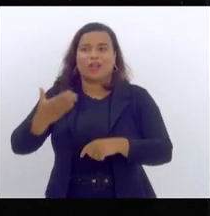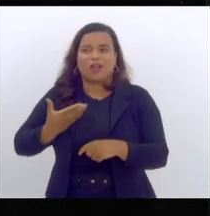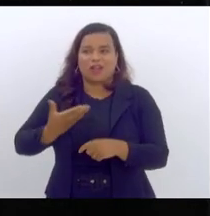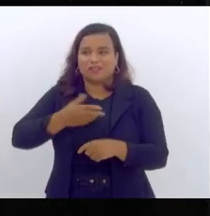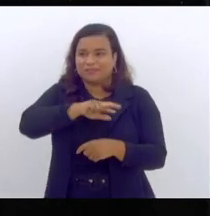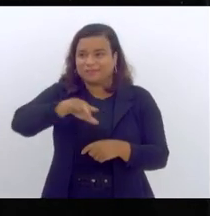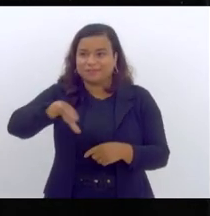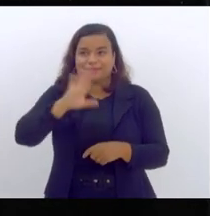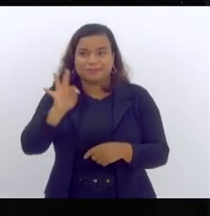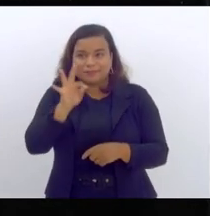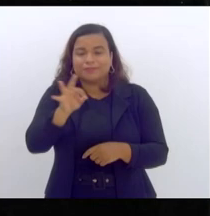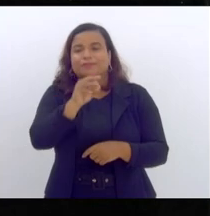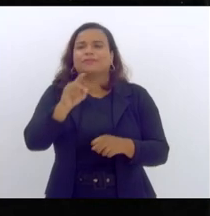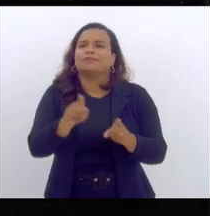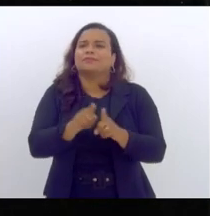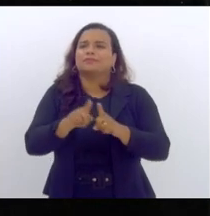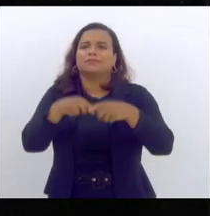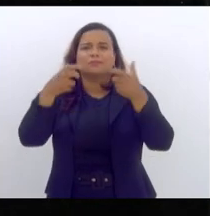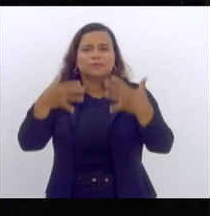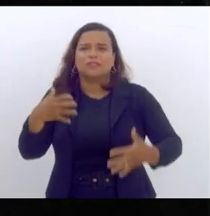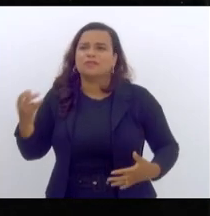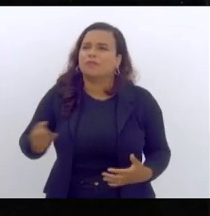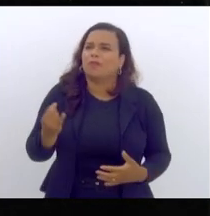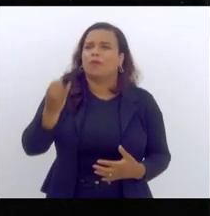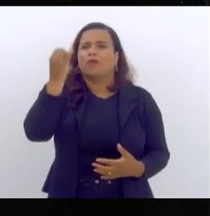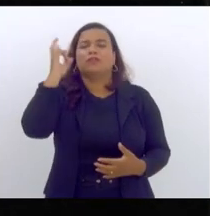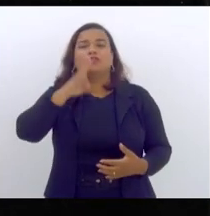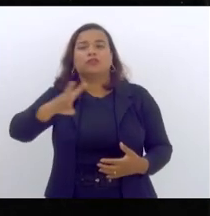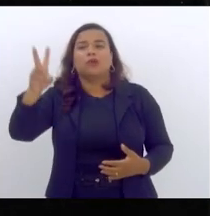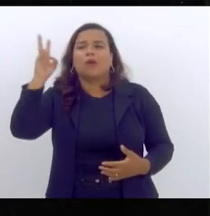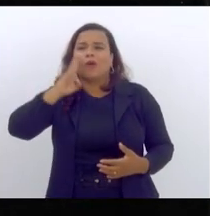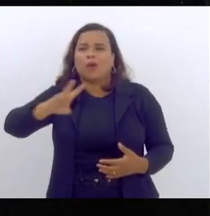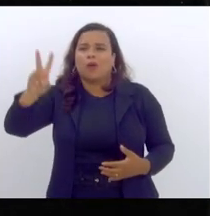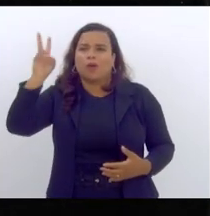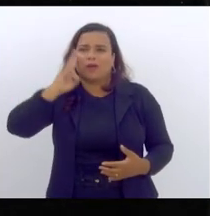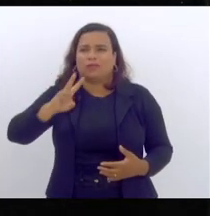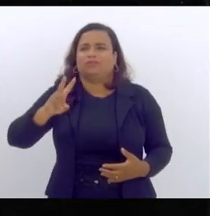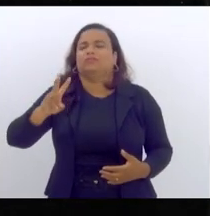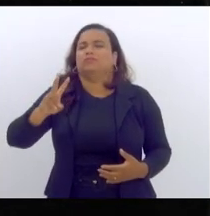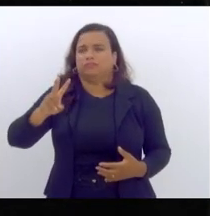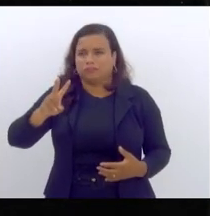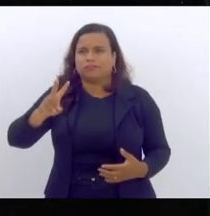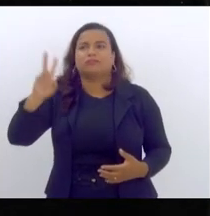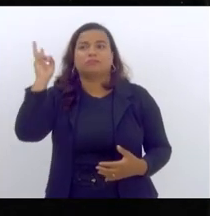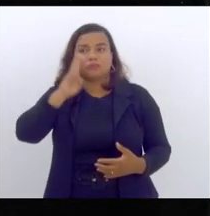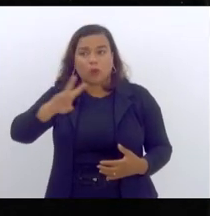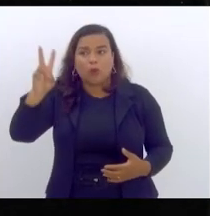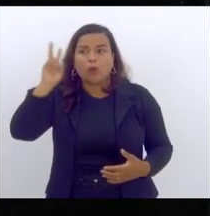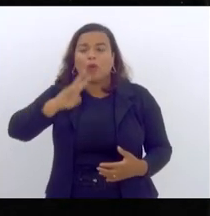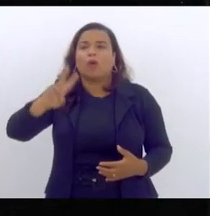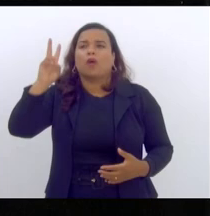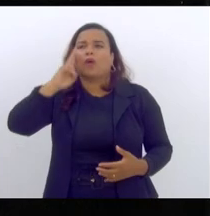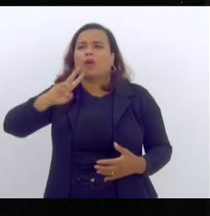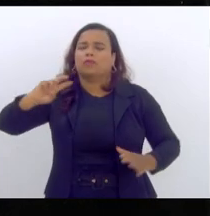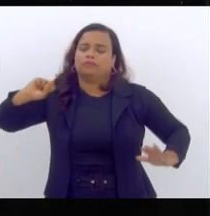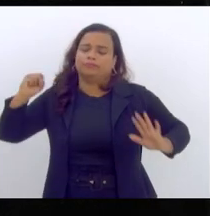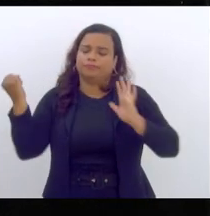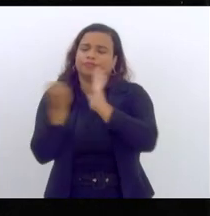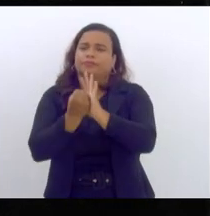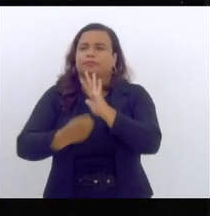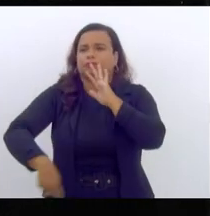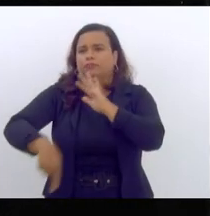dizer o quanto é importante a história a história ela faz parte da vida